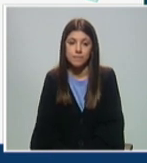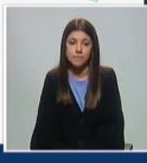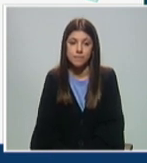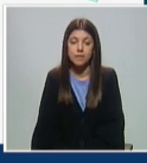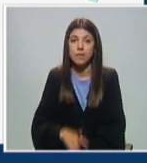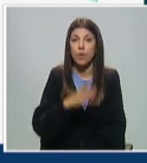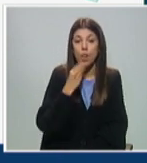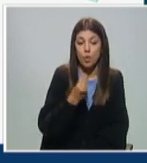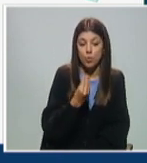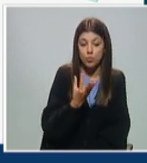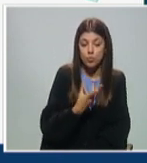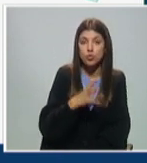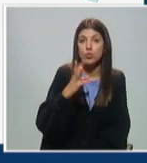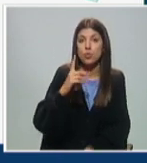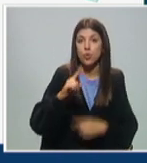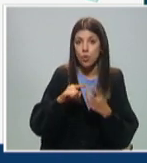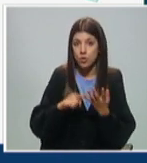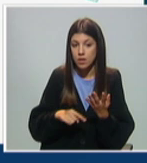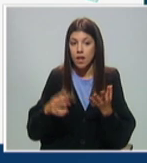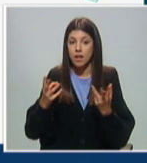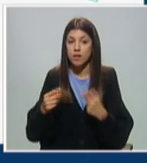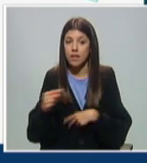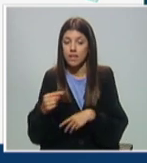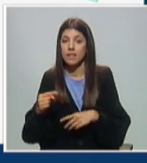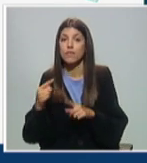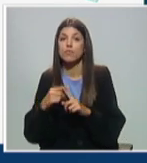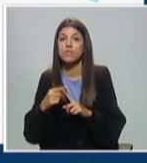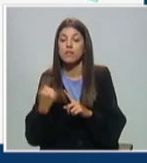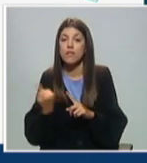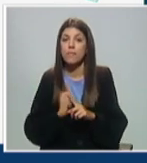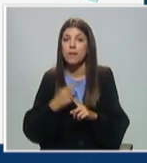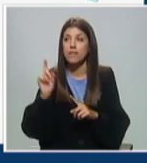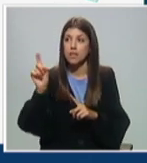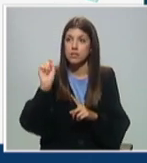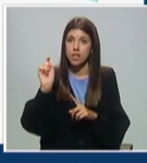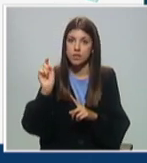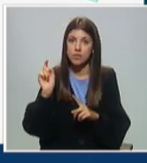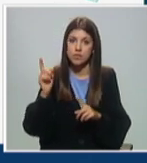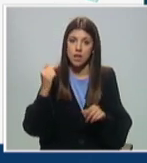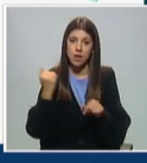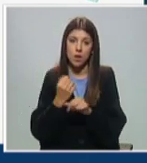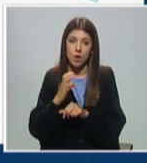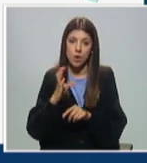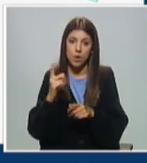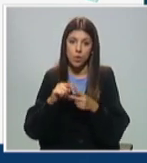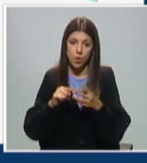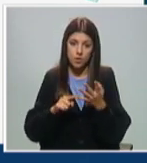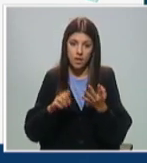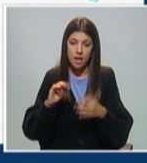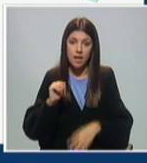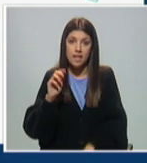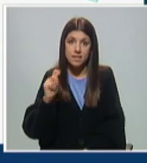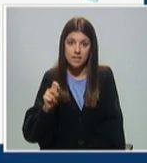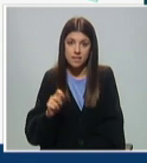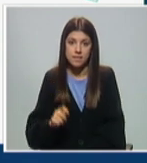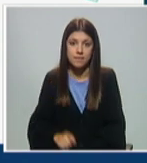função contar. Para calcular o número de negativas e positivas, já temos que utilizar a função contar se. Já